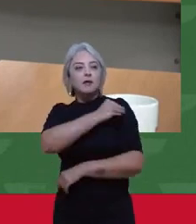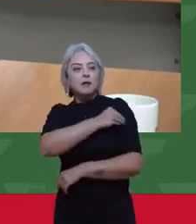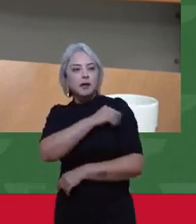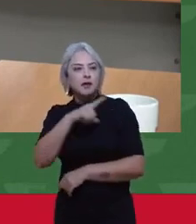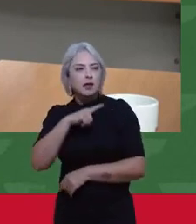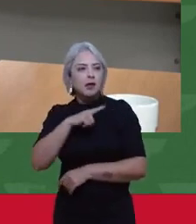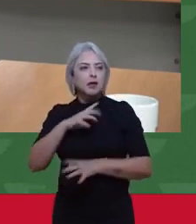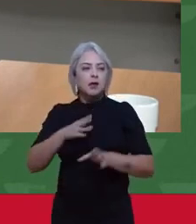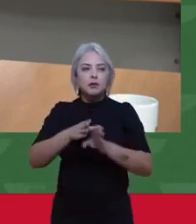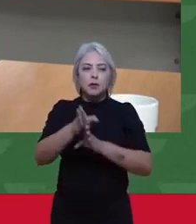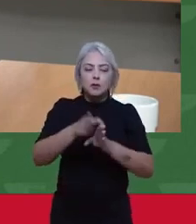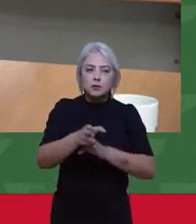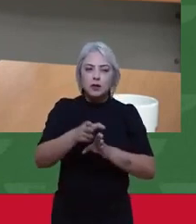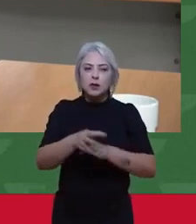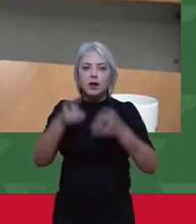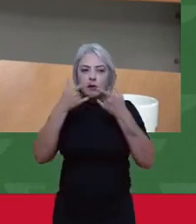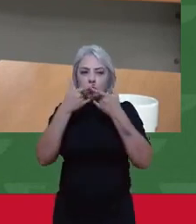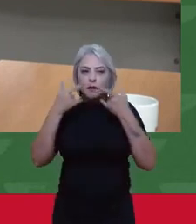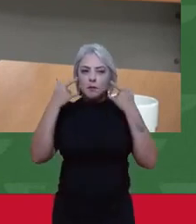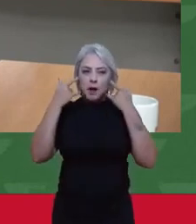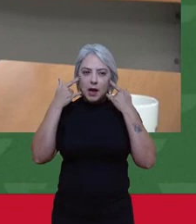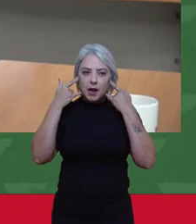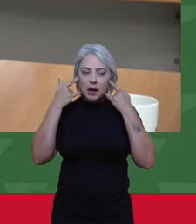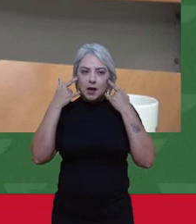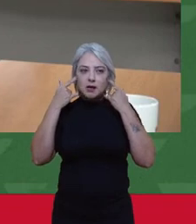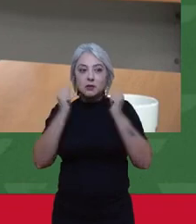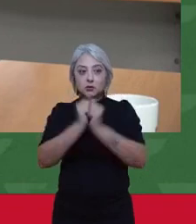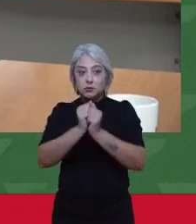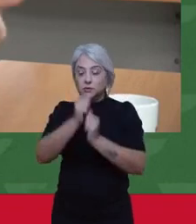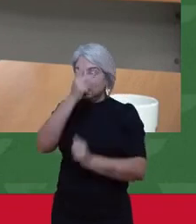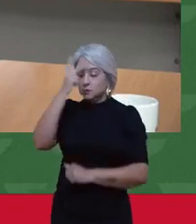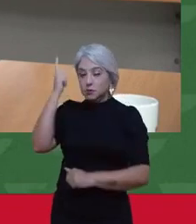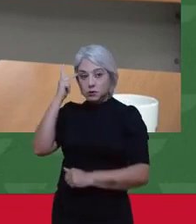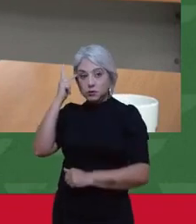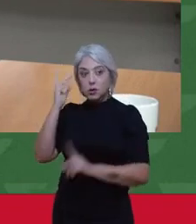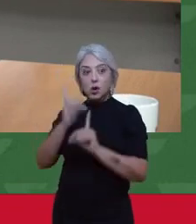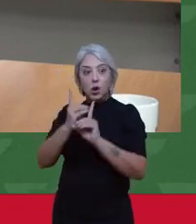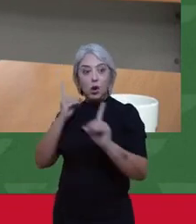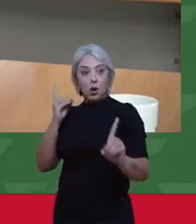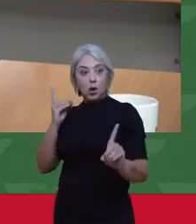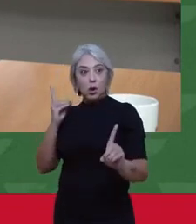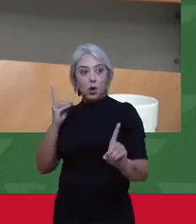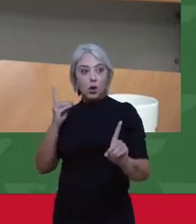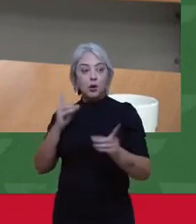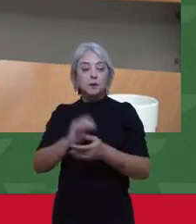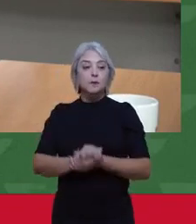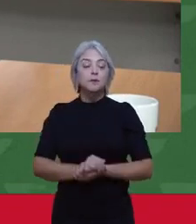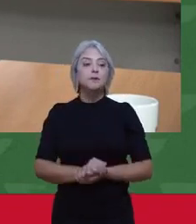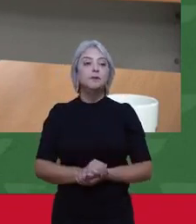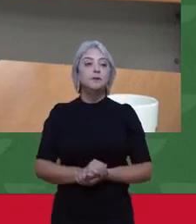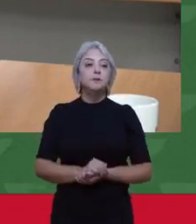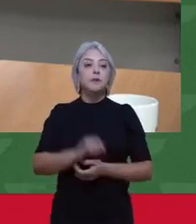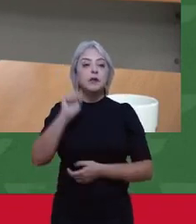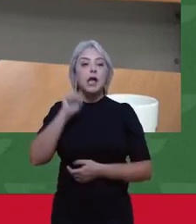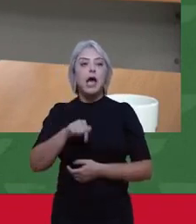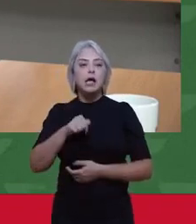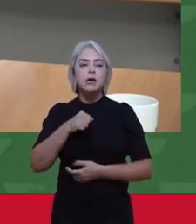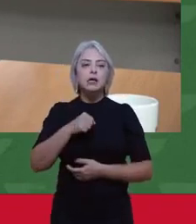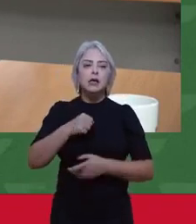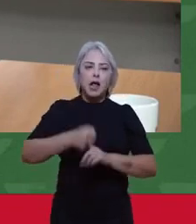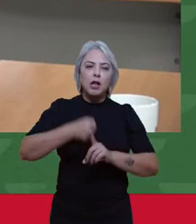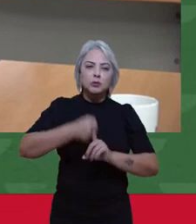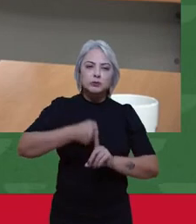aqui tem todas as orientações, usa máscara quando estamos com pessoas, eu também estou longe de pessoas, portanto estou sem máscara. Aqui é luta